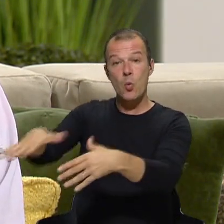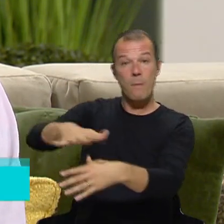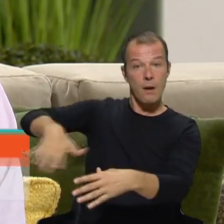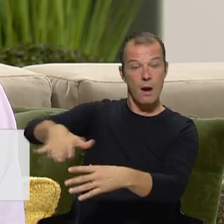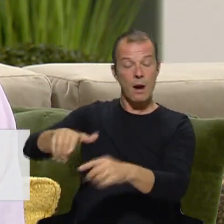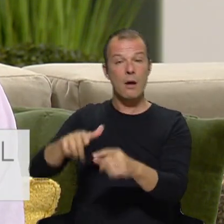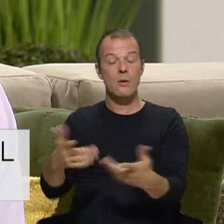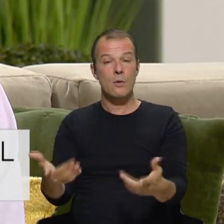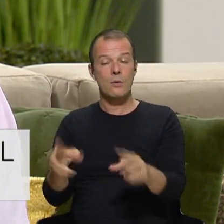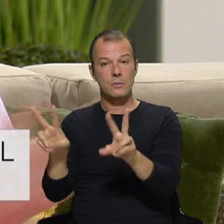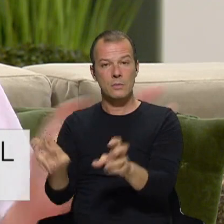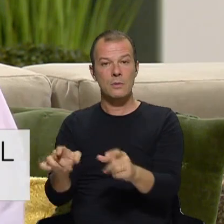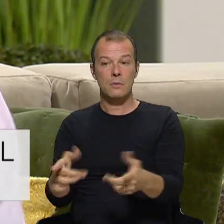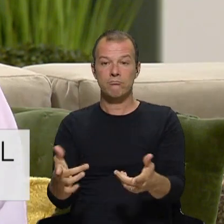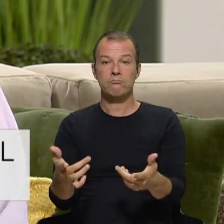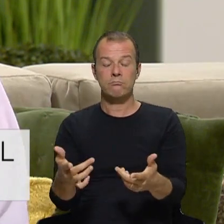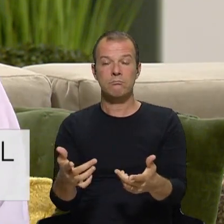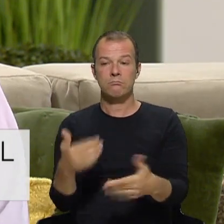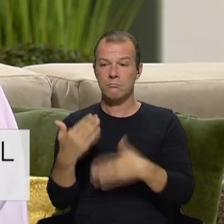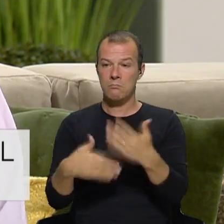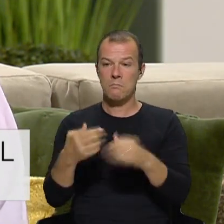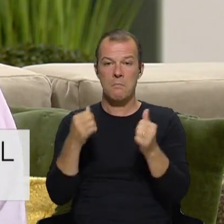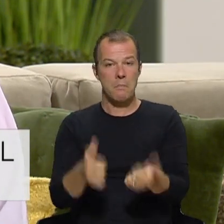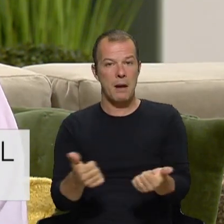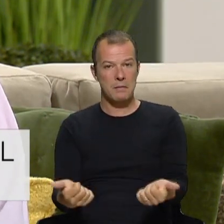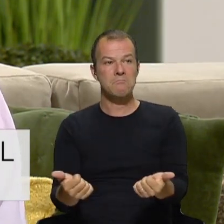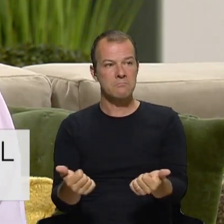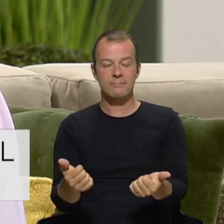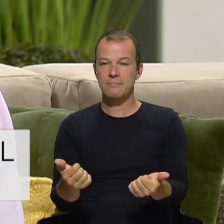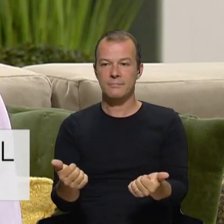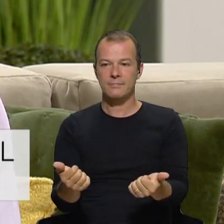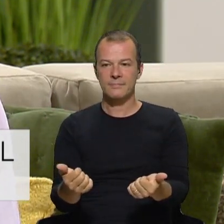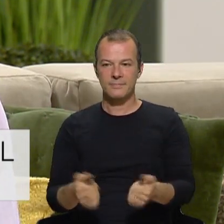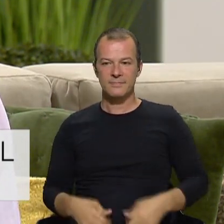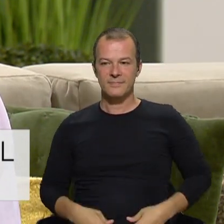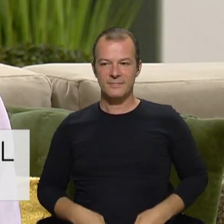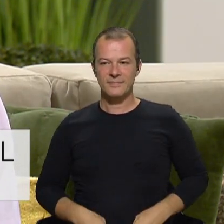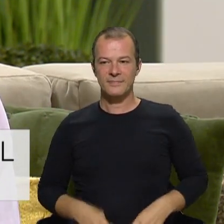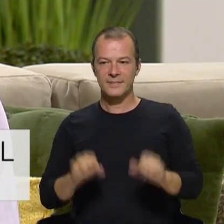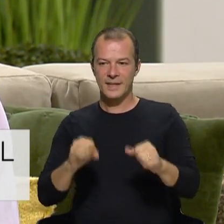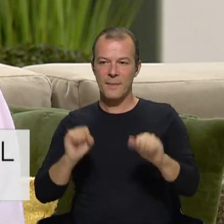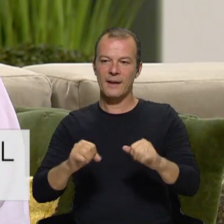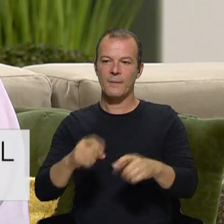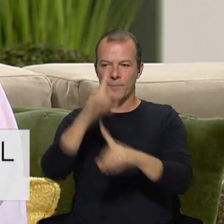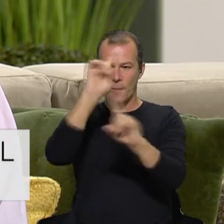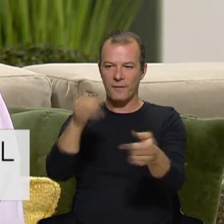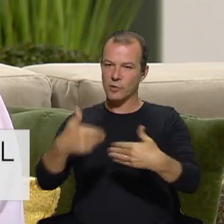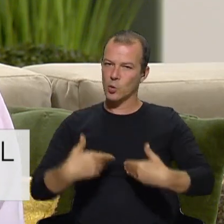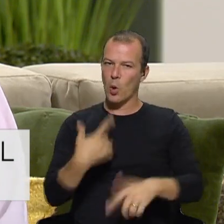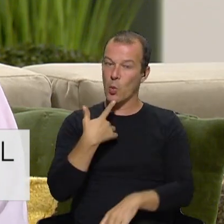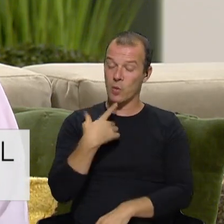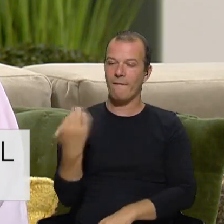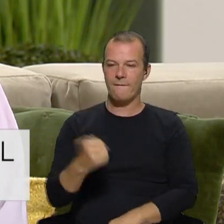que correu bastante bem, bastante bem. Sempre com muita ajuda e com muito apoio dos professores, sem não é? Dúvida,